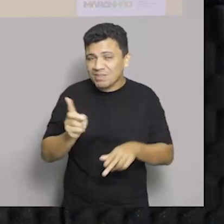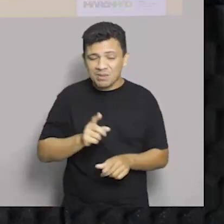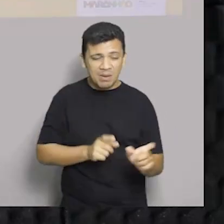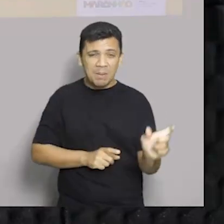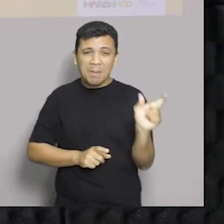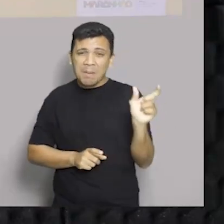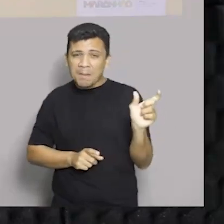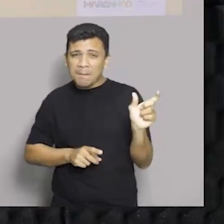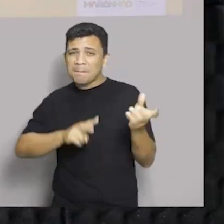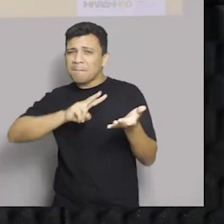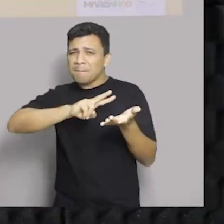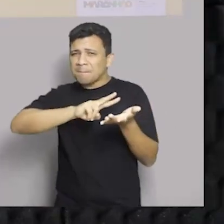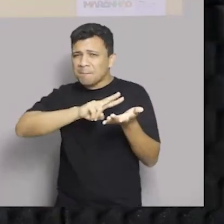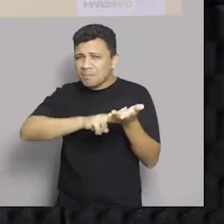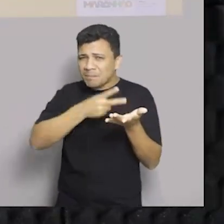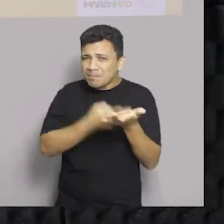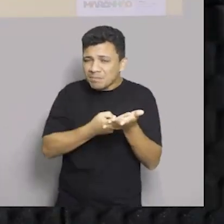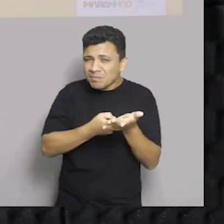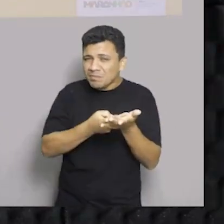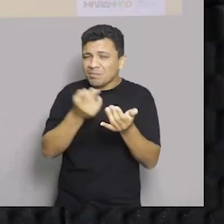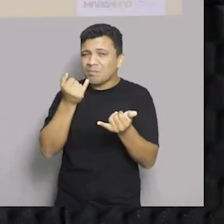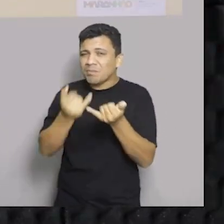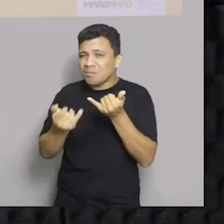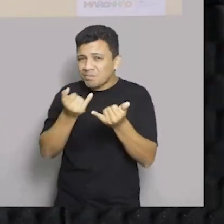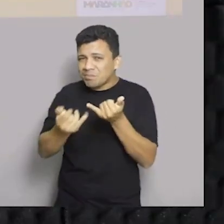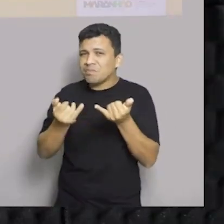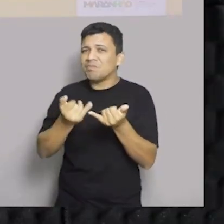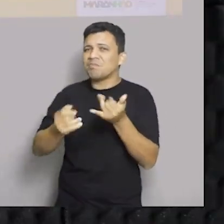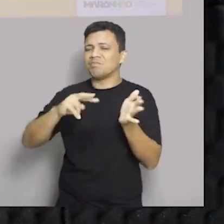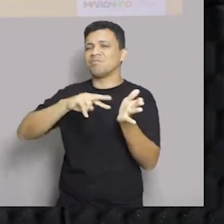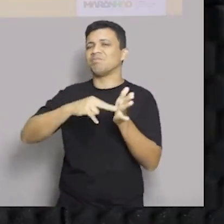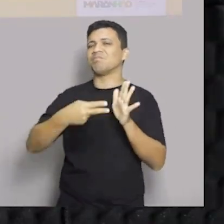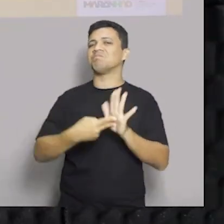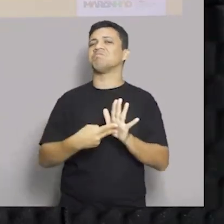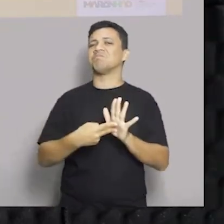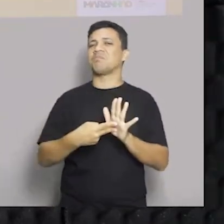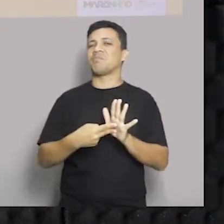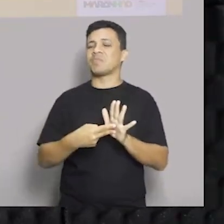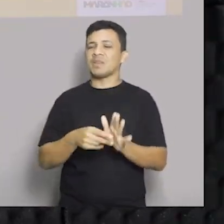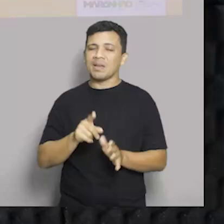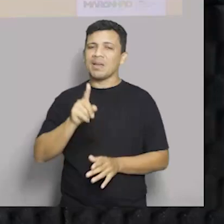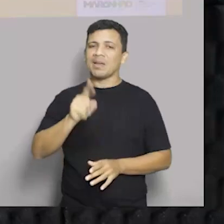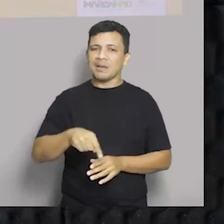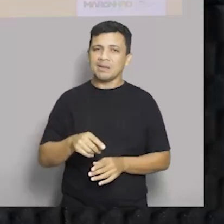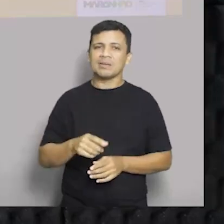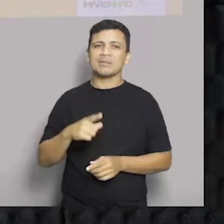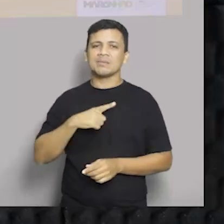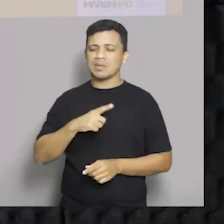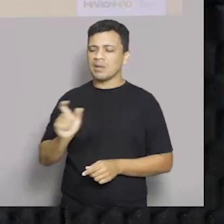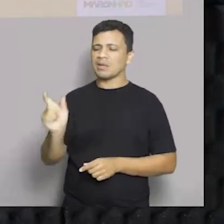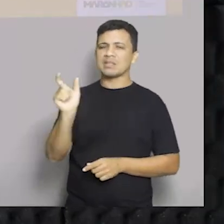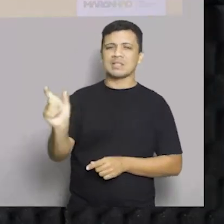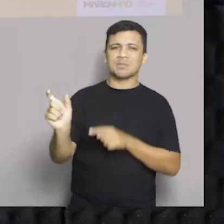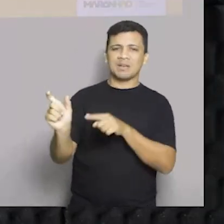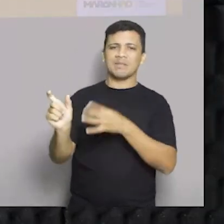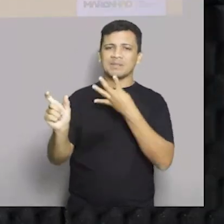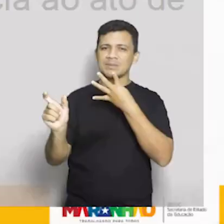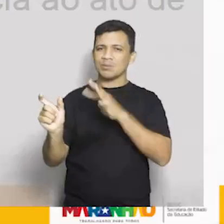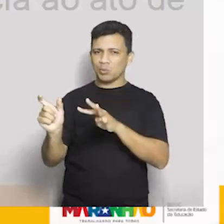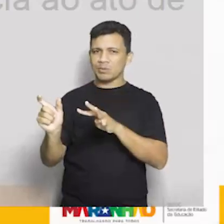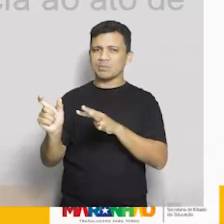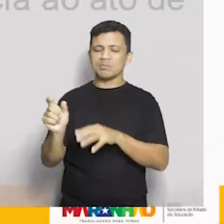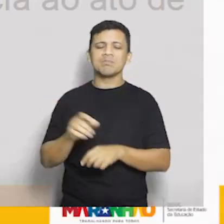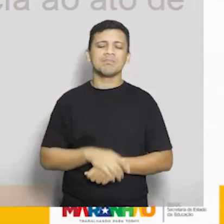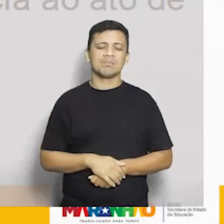palavra sinônima. Você pode ter chegado no sentido dela. Então, isso é uma forma da gente lidar com essas palavras desconhecidas, tá